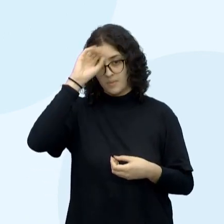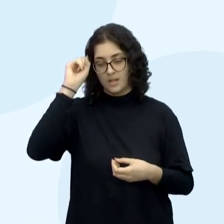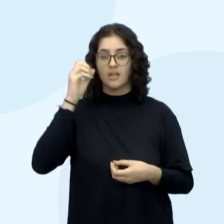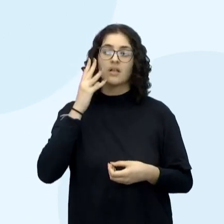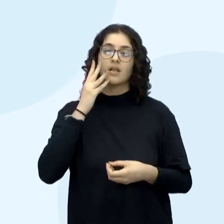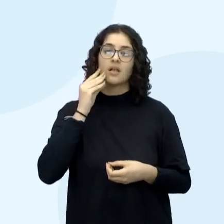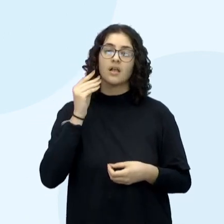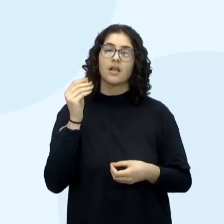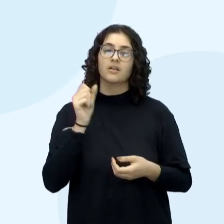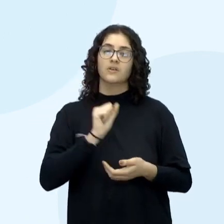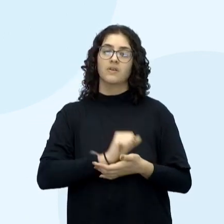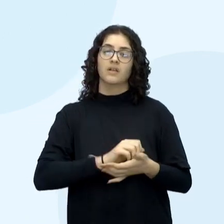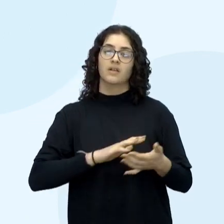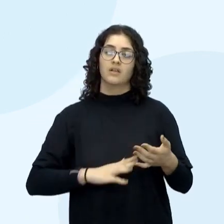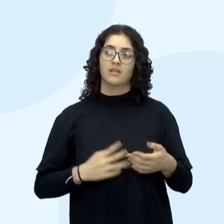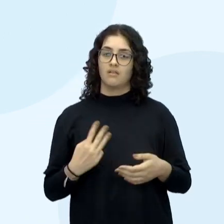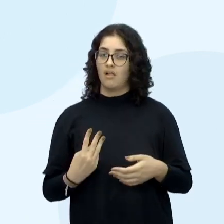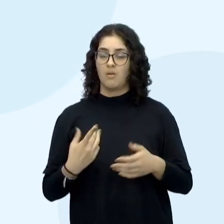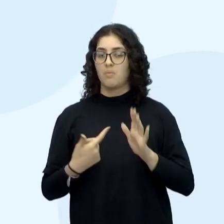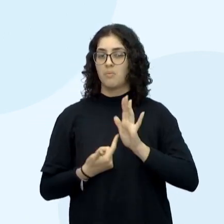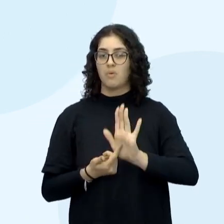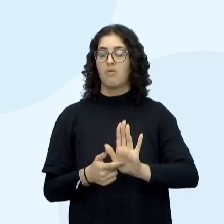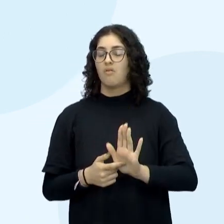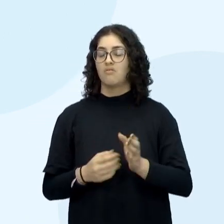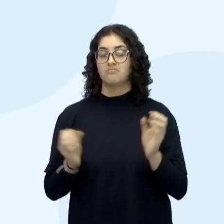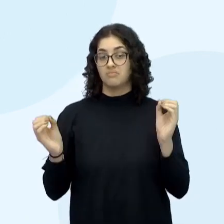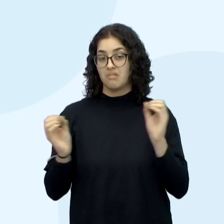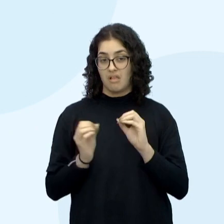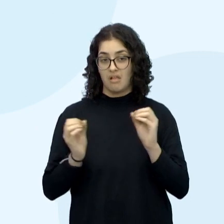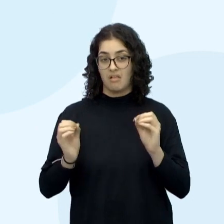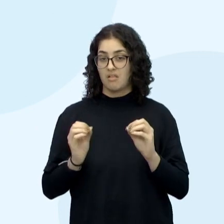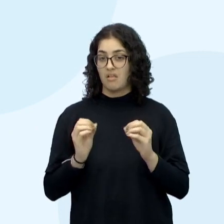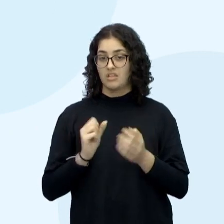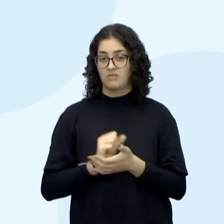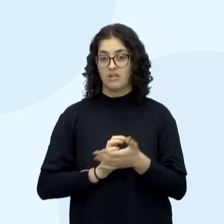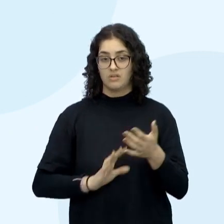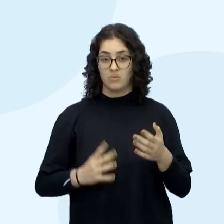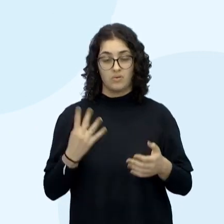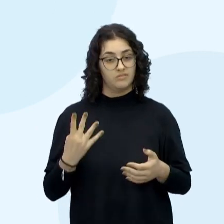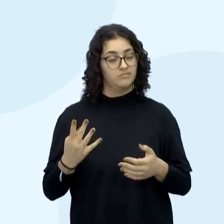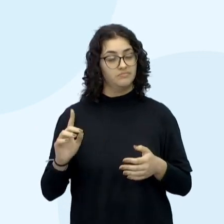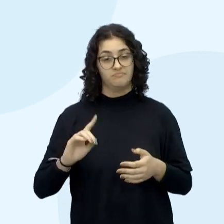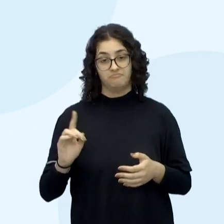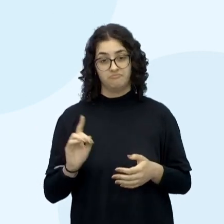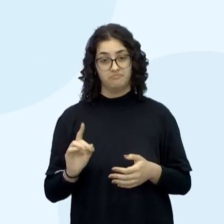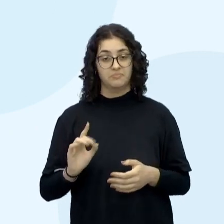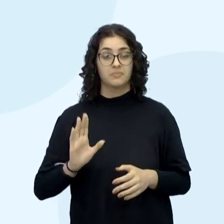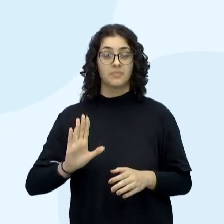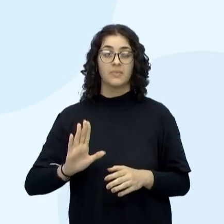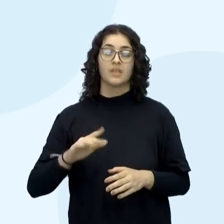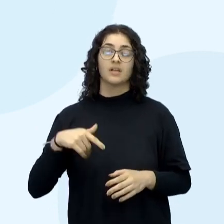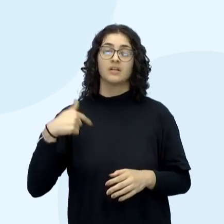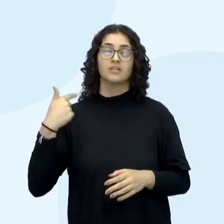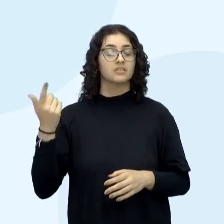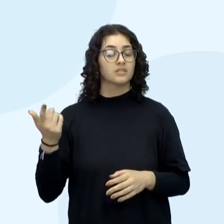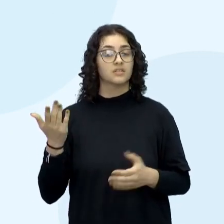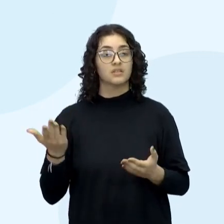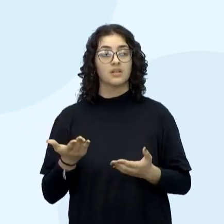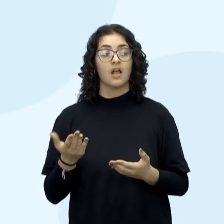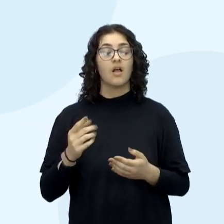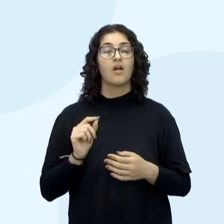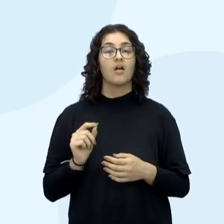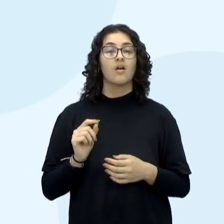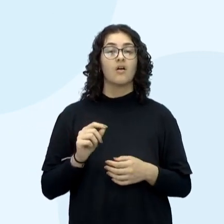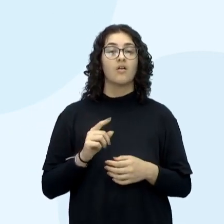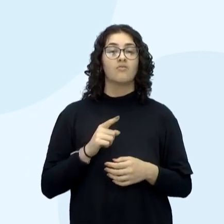da atividade 3. Então não vai aparecer a aula da atividade 4, tá bom? A atividade 4, ela já é uma coisa o quê? Para